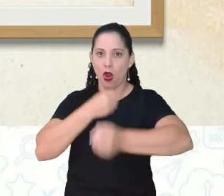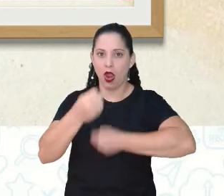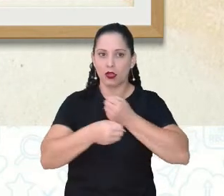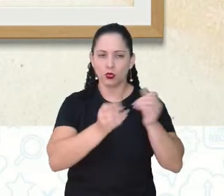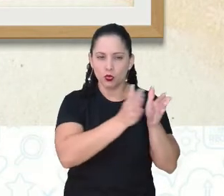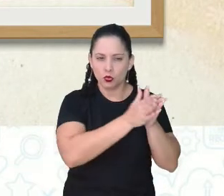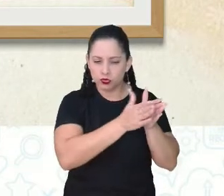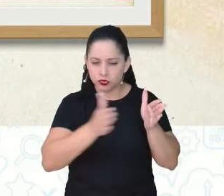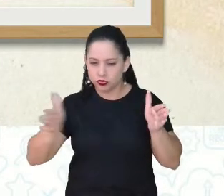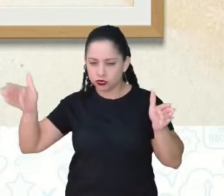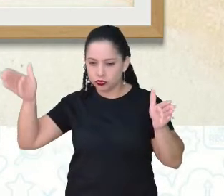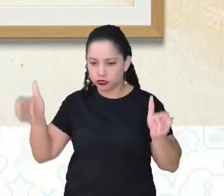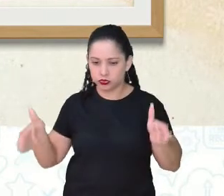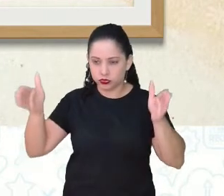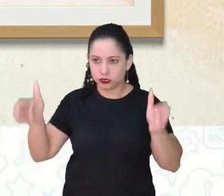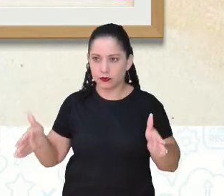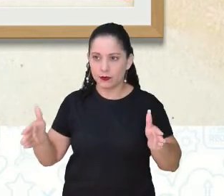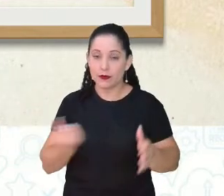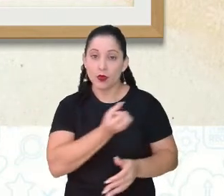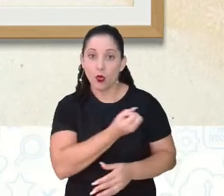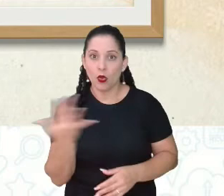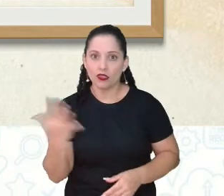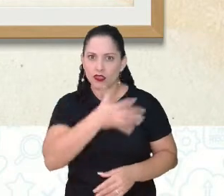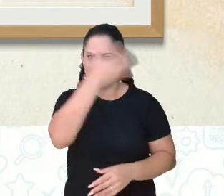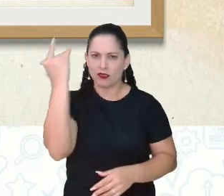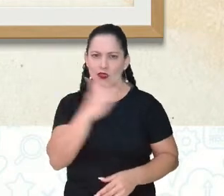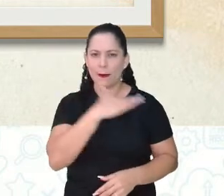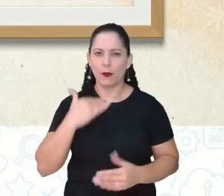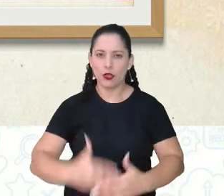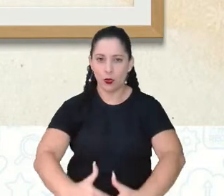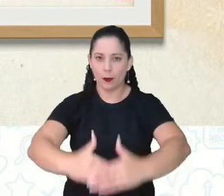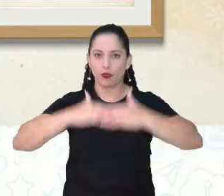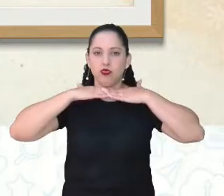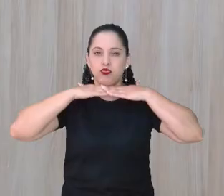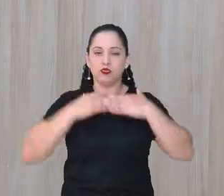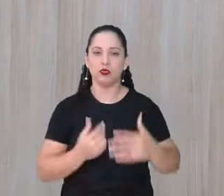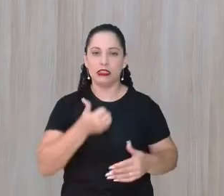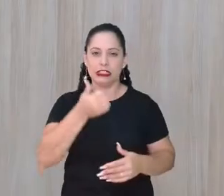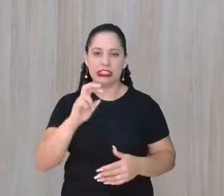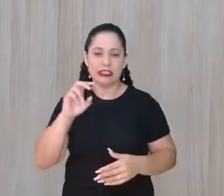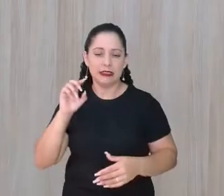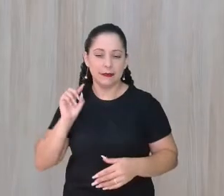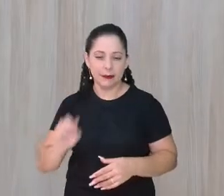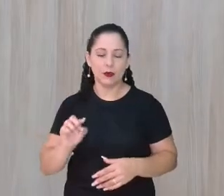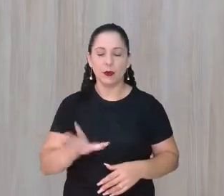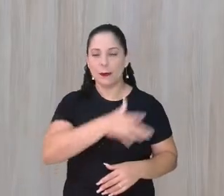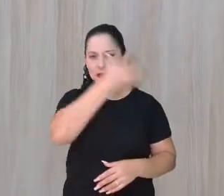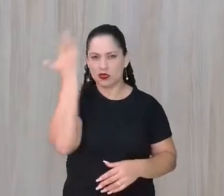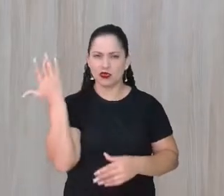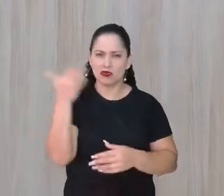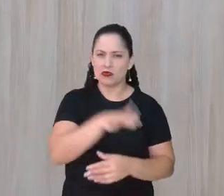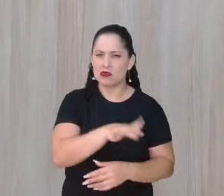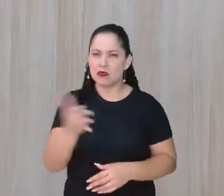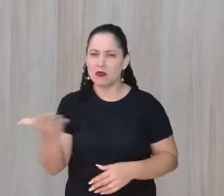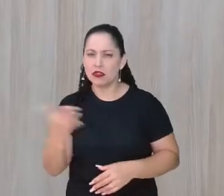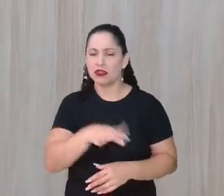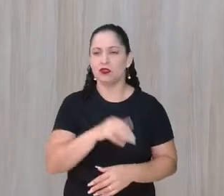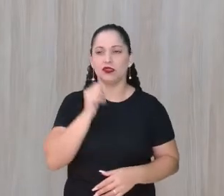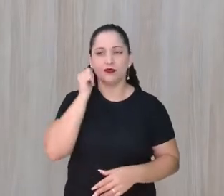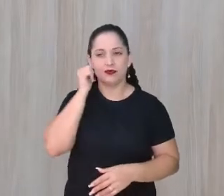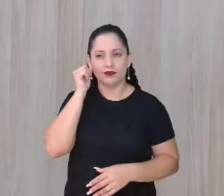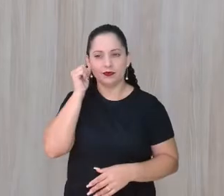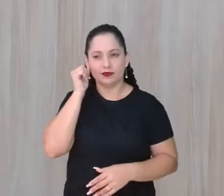pessoas morreram na guilhotina, 15 mil pessoas, cerca, né? Mais ou menos aí cerca de 15 mil pessoas. E